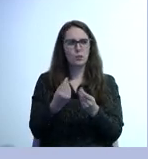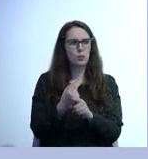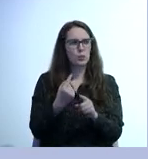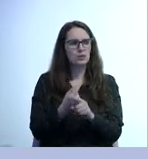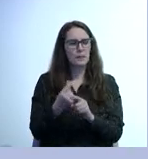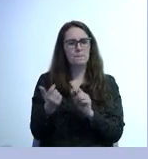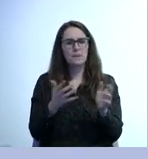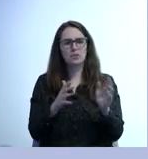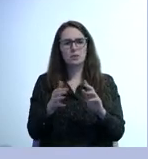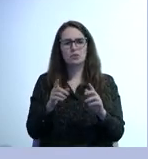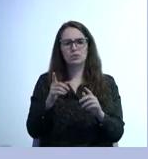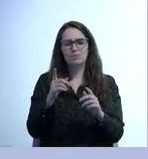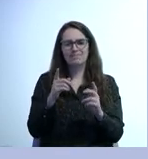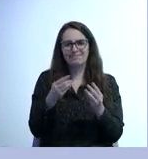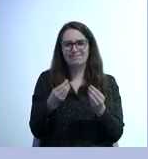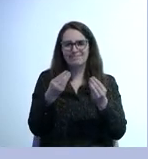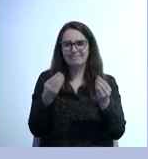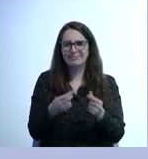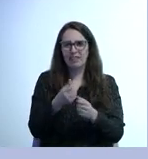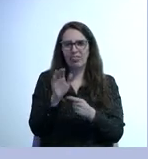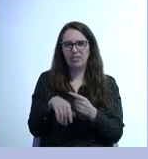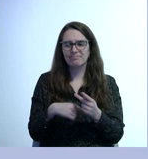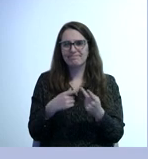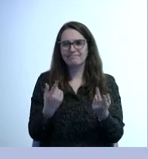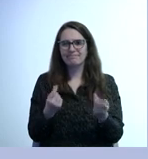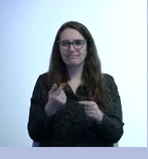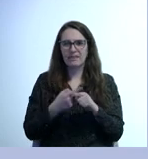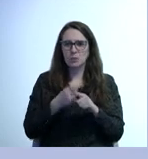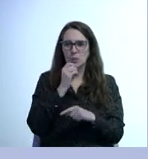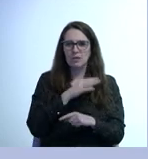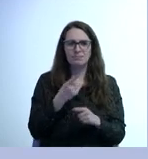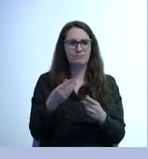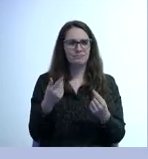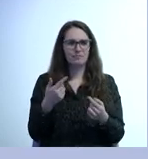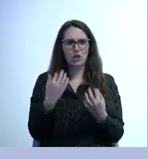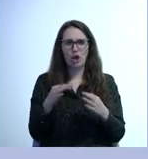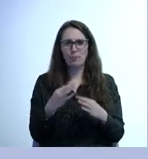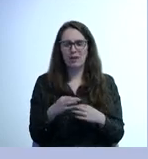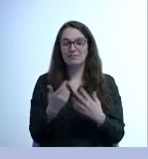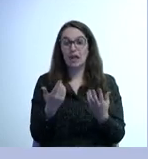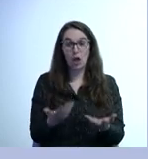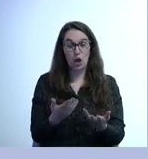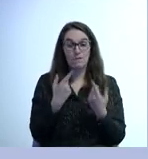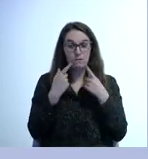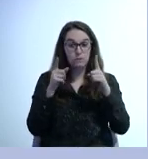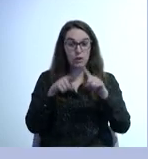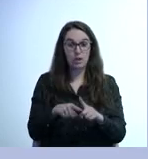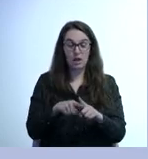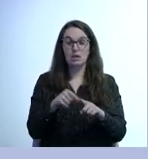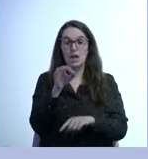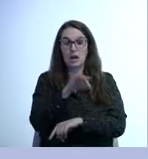produto mais ou menos banal e mais ou menos indiferenciado, e cada vez mais, digamos, é difícil procurar